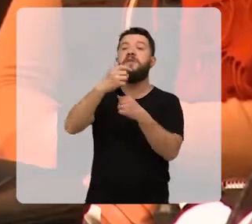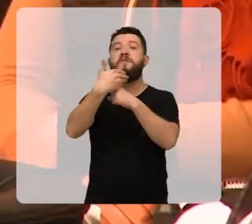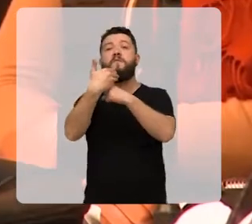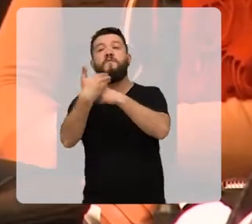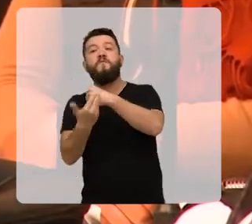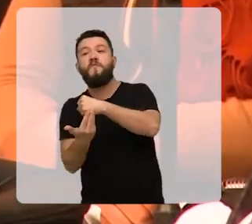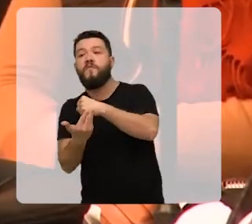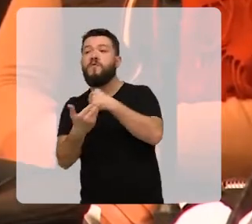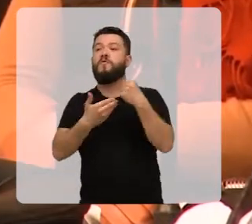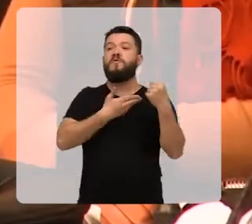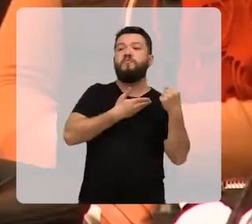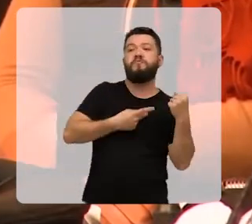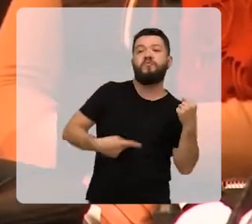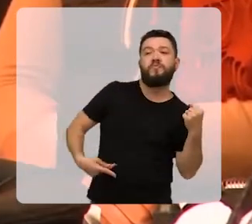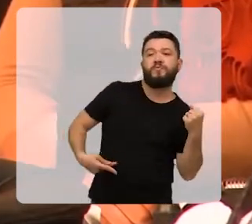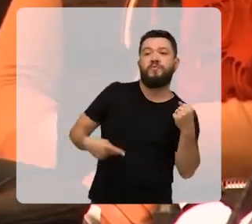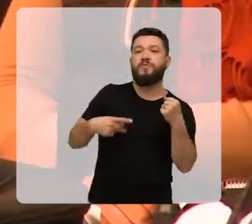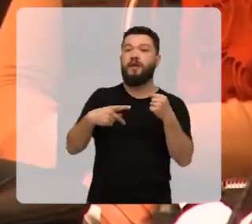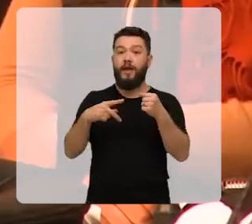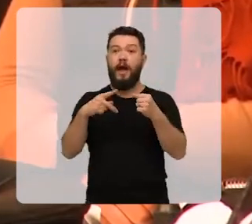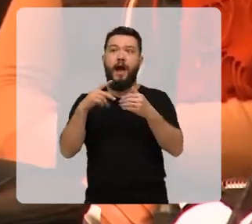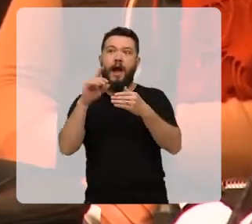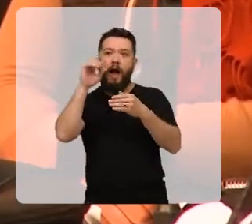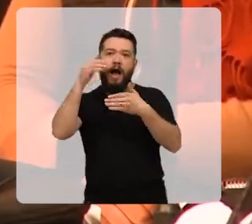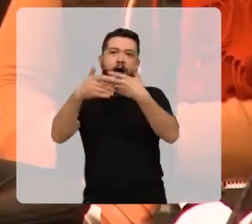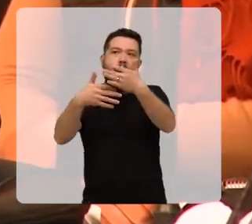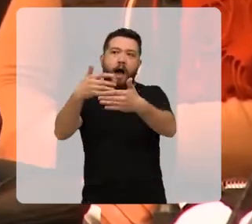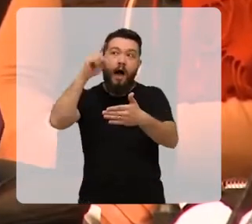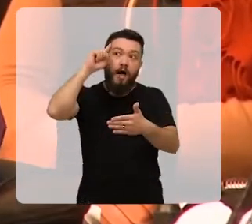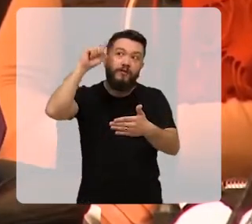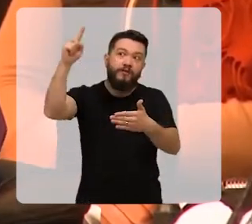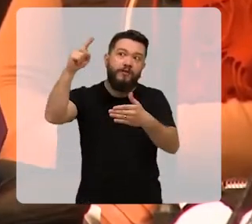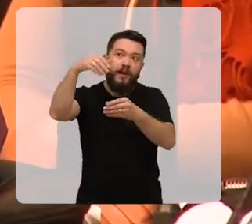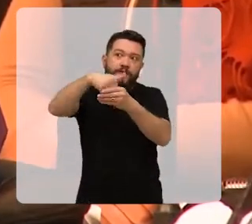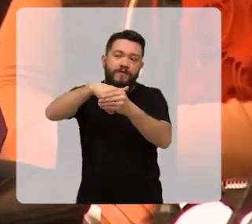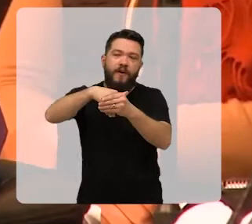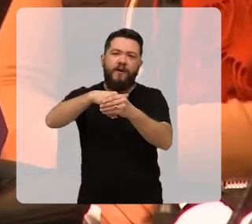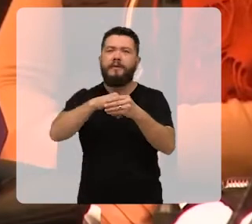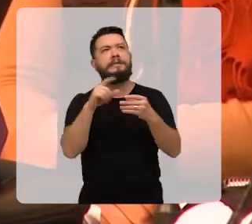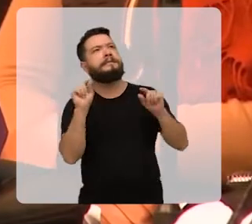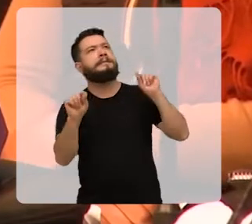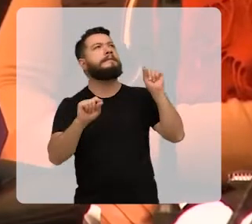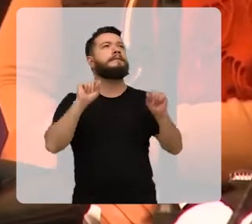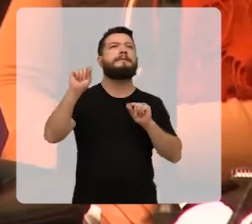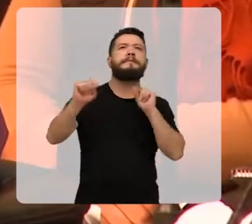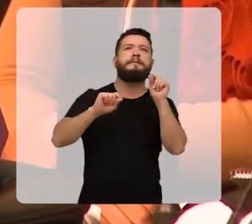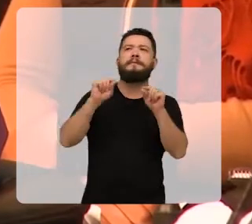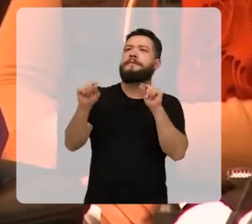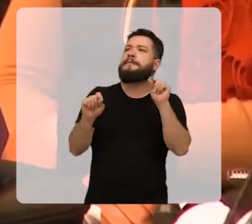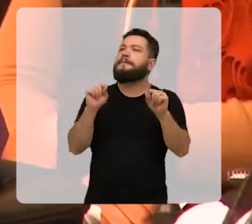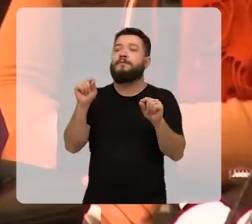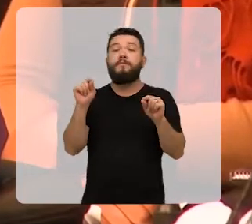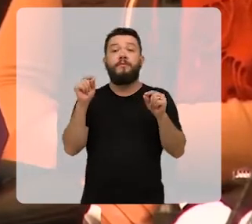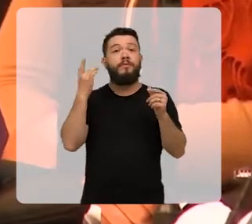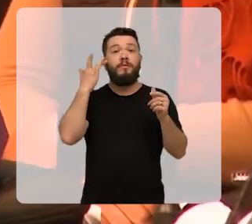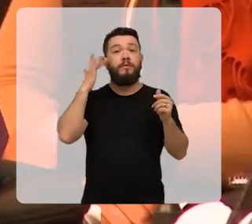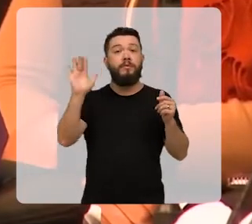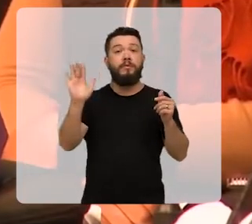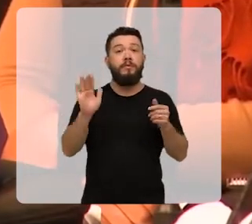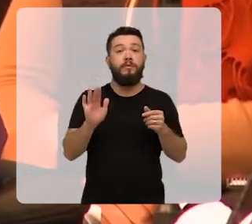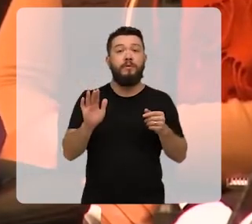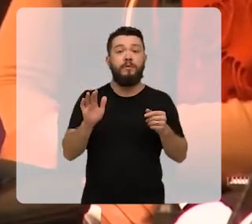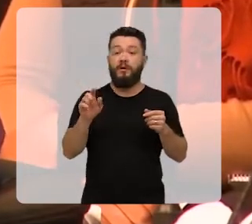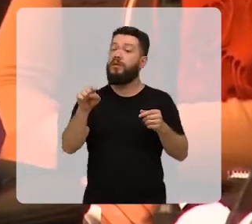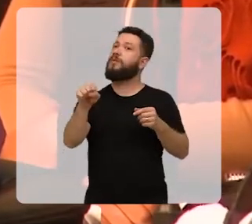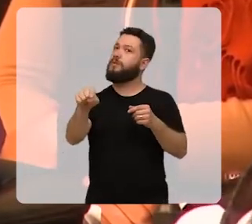quando vê a eleição eles dizem quem que eu vou eleger que não tem não sabe e